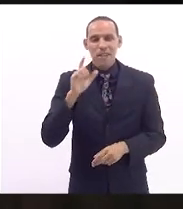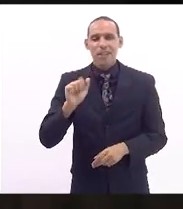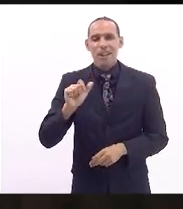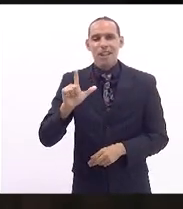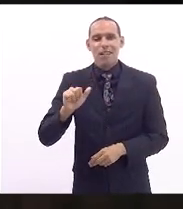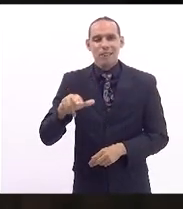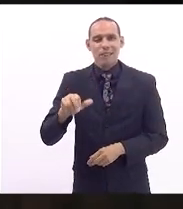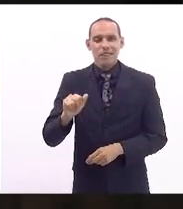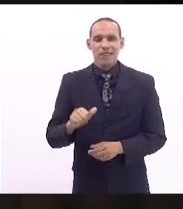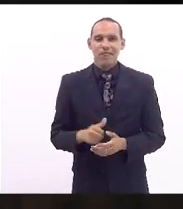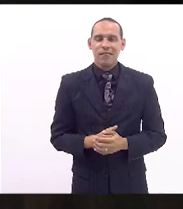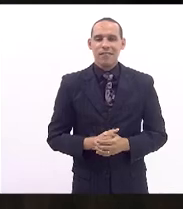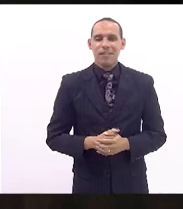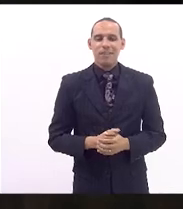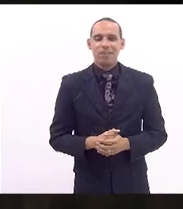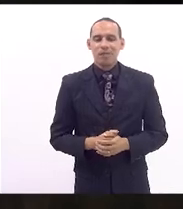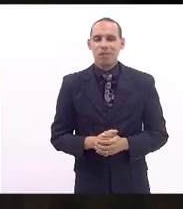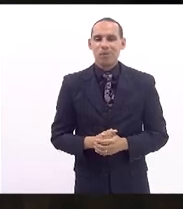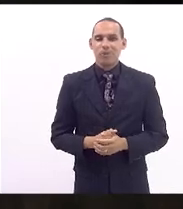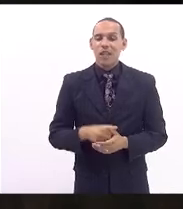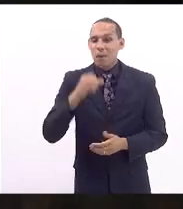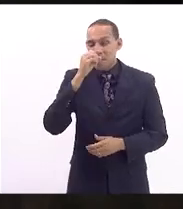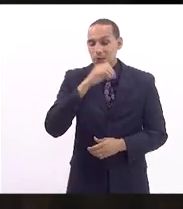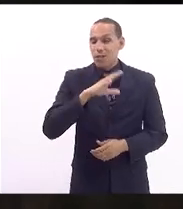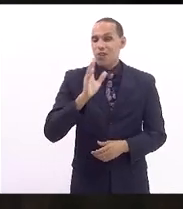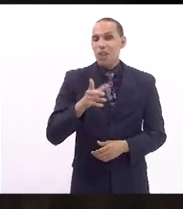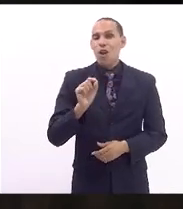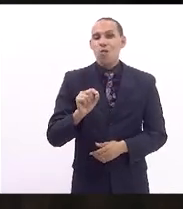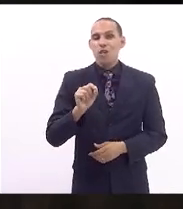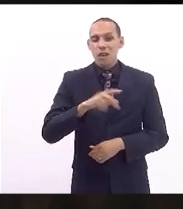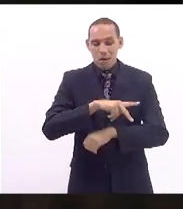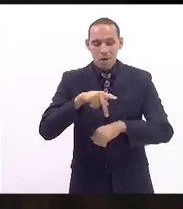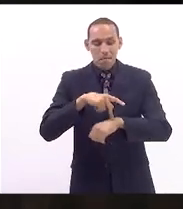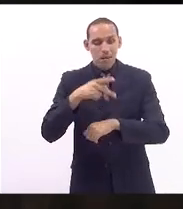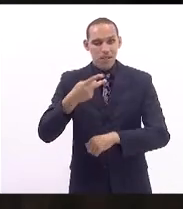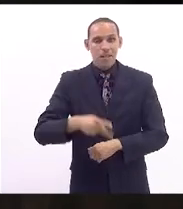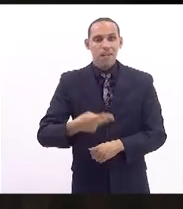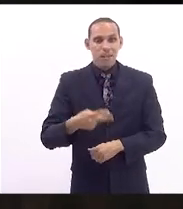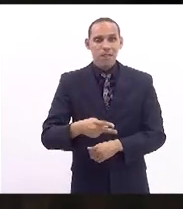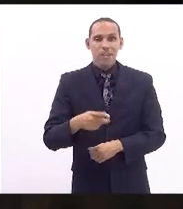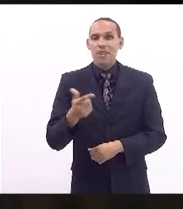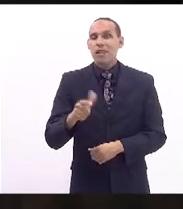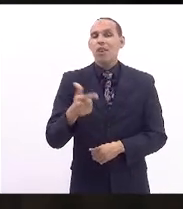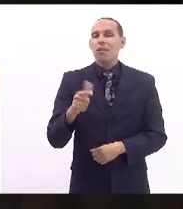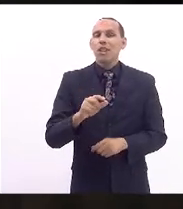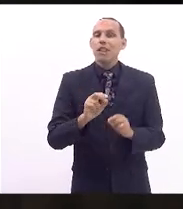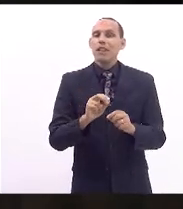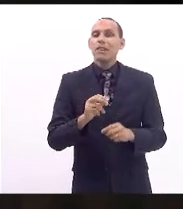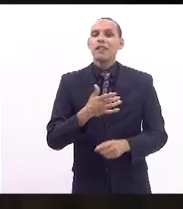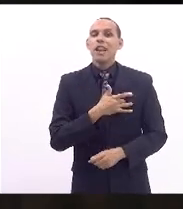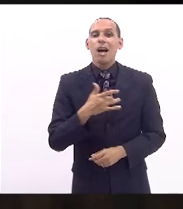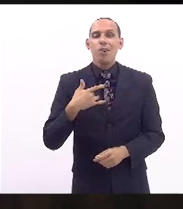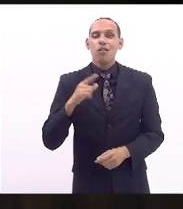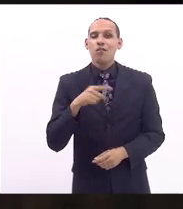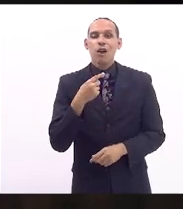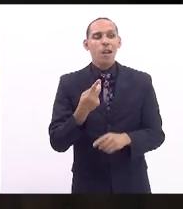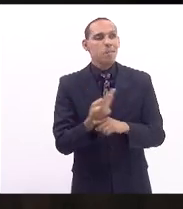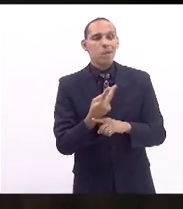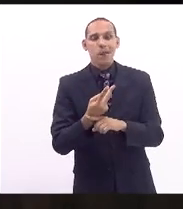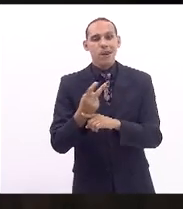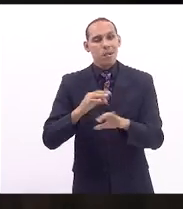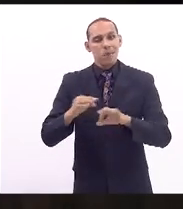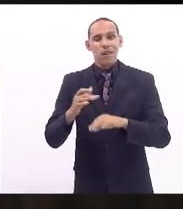com a deputada Alana já é um absurdo que no nosso país a gente não tem a saúde a gente tenha que procurar